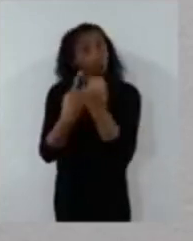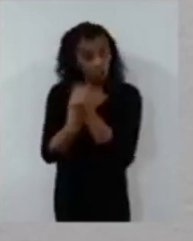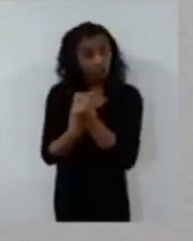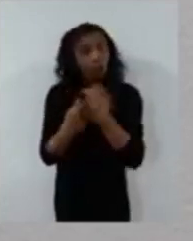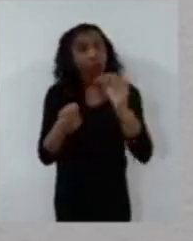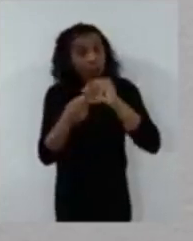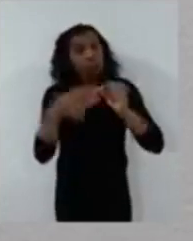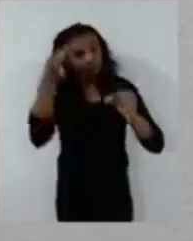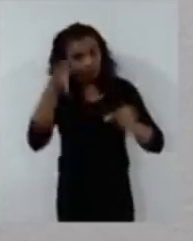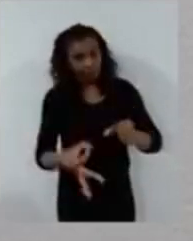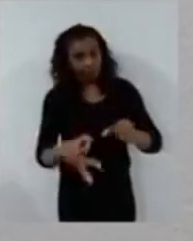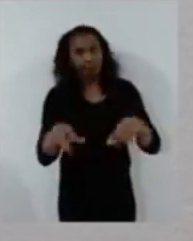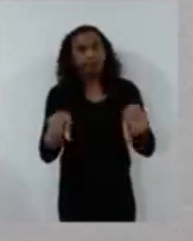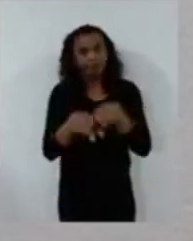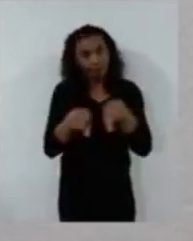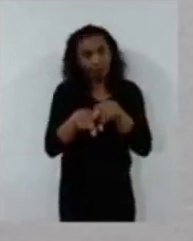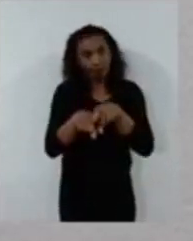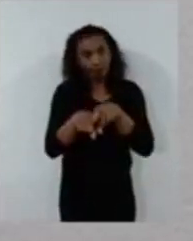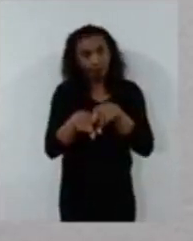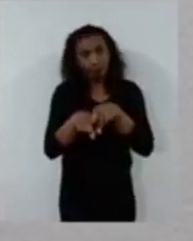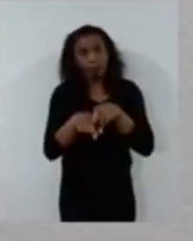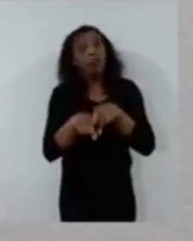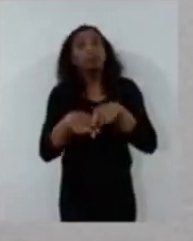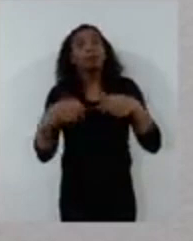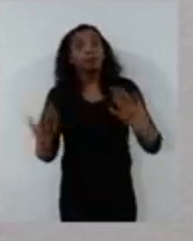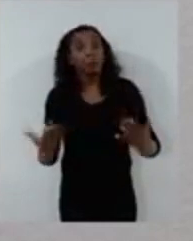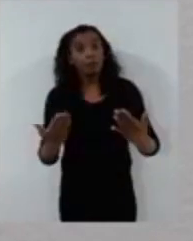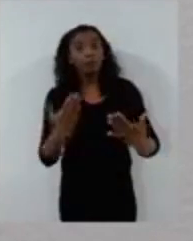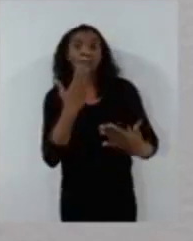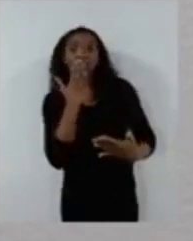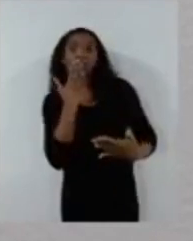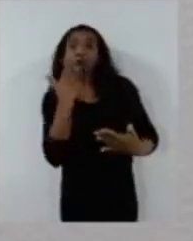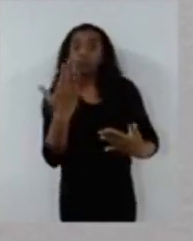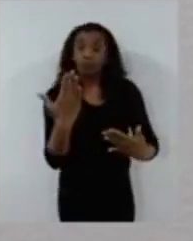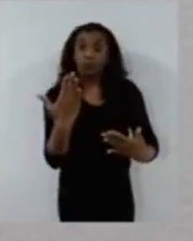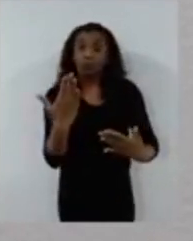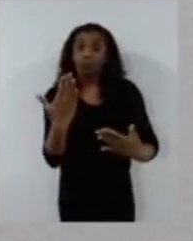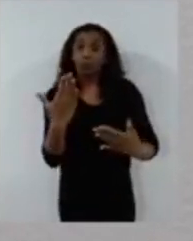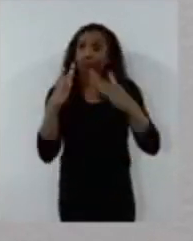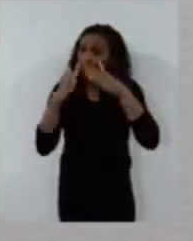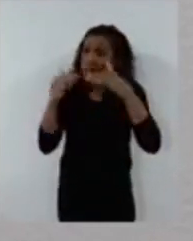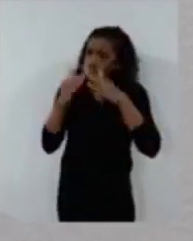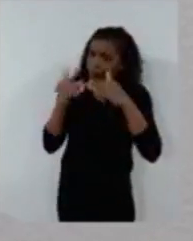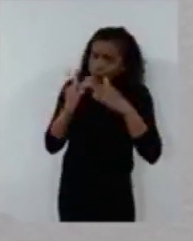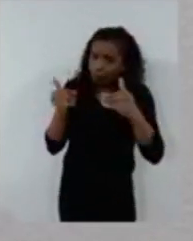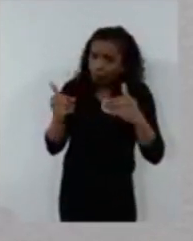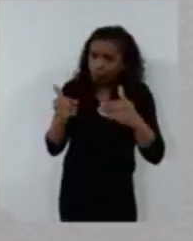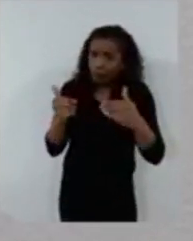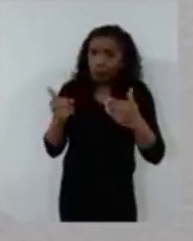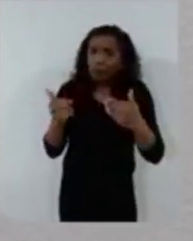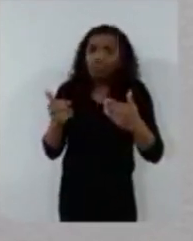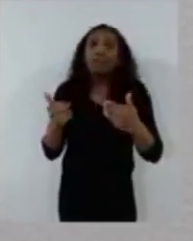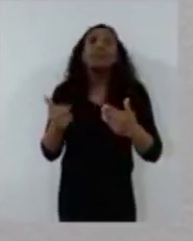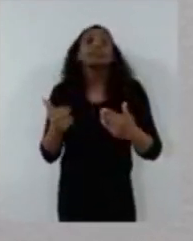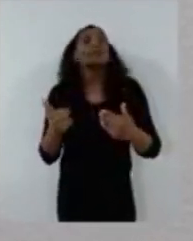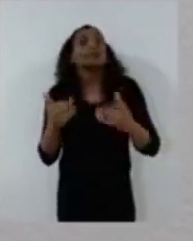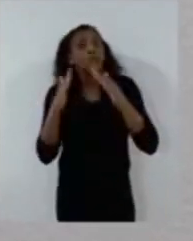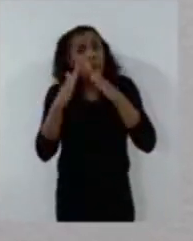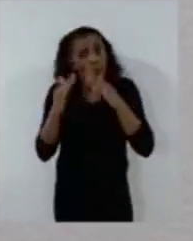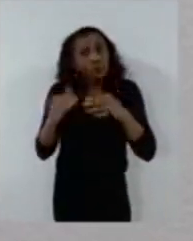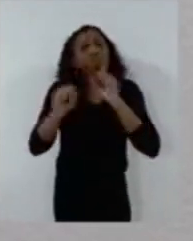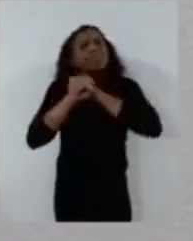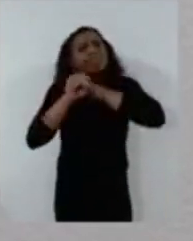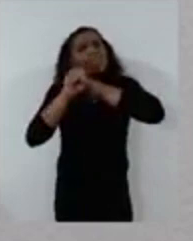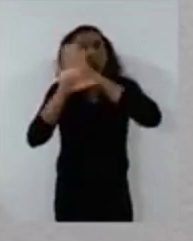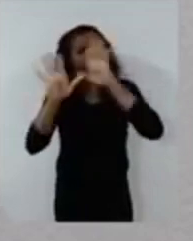adequada. Então, a gente solicita, da mesma forma que a gente vem conversando, com a mesma